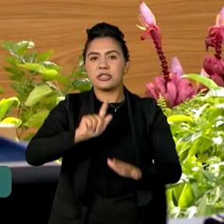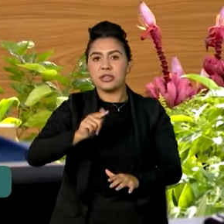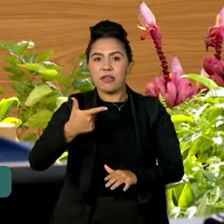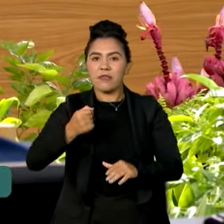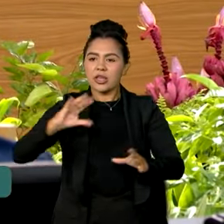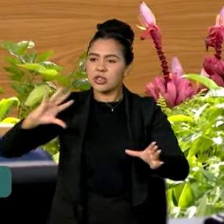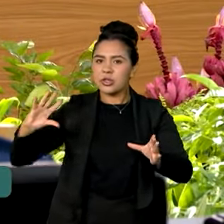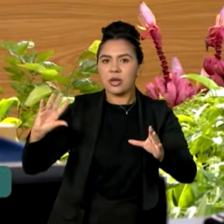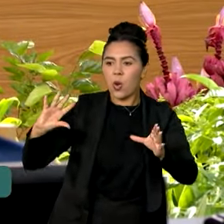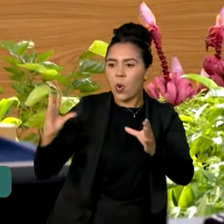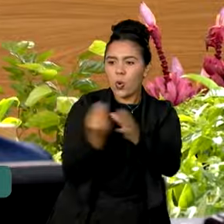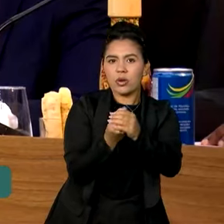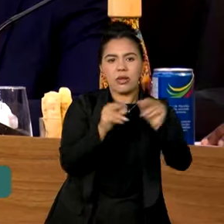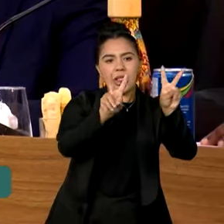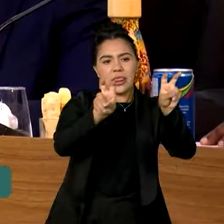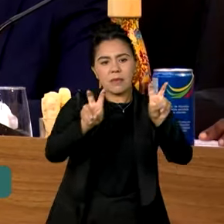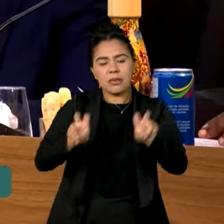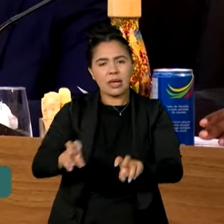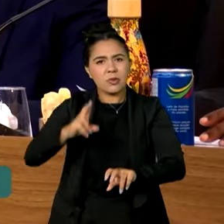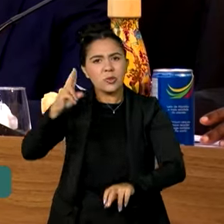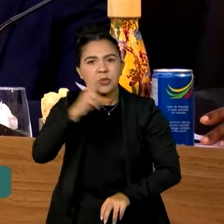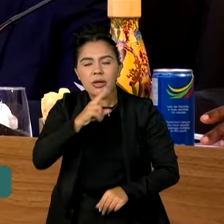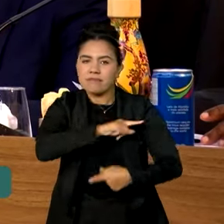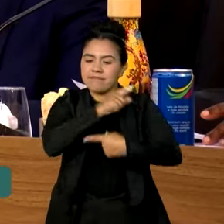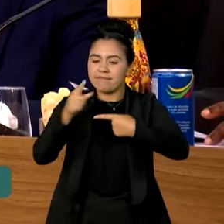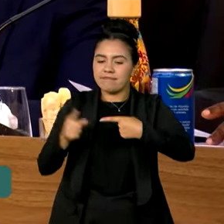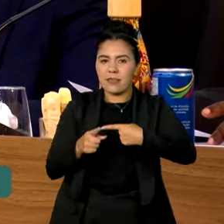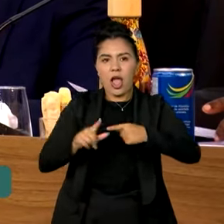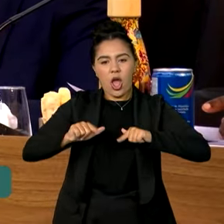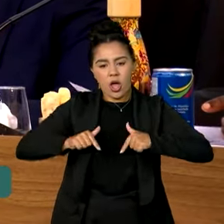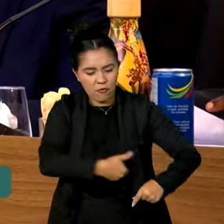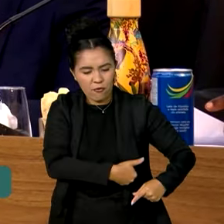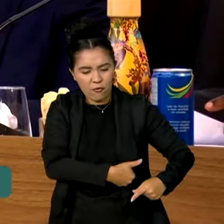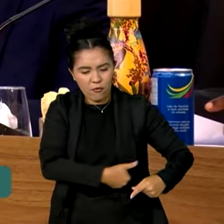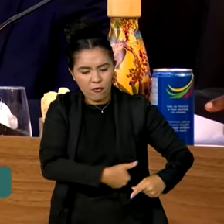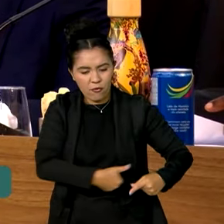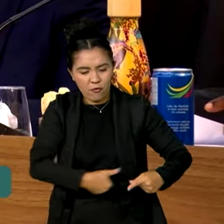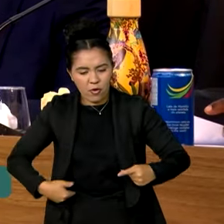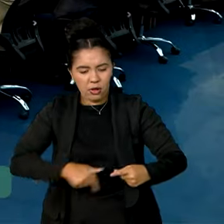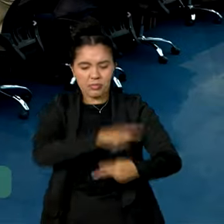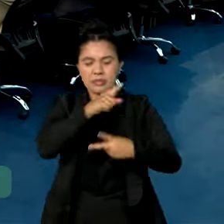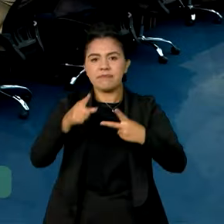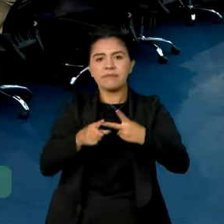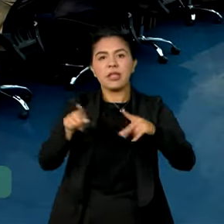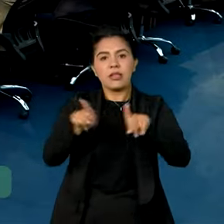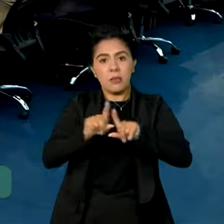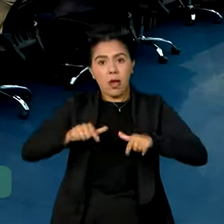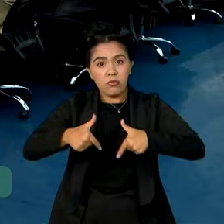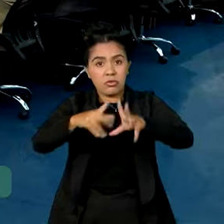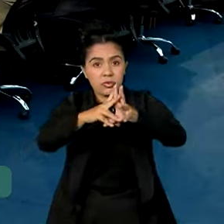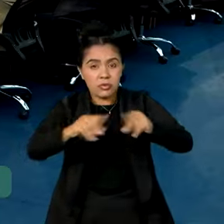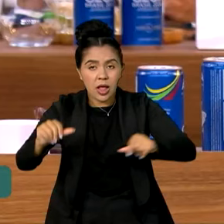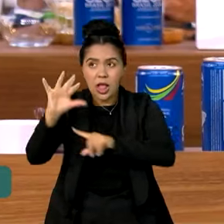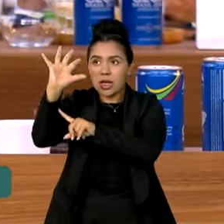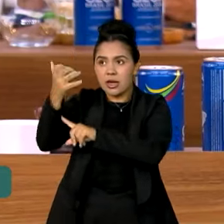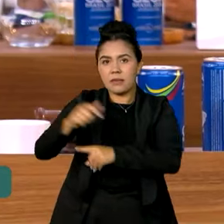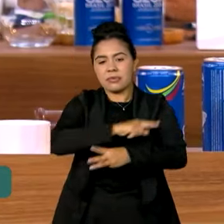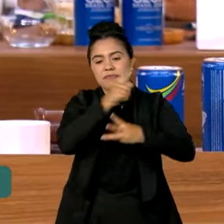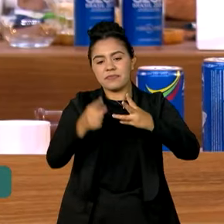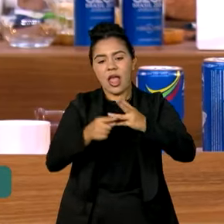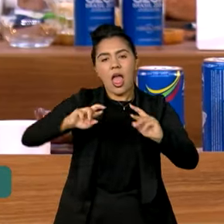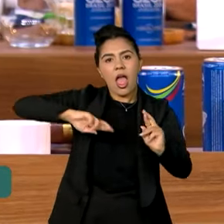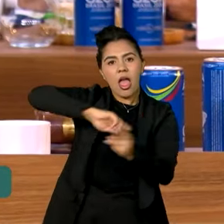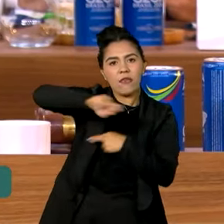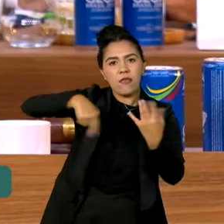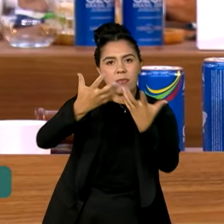global temas urgentes, como o combate à fome, o combate às mudanças e a reforma da governança global. Fizemos